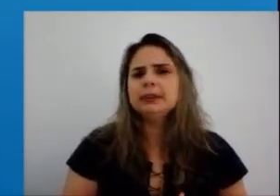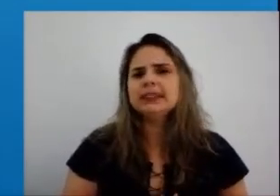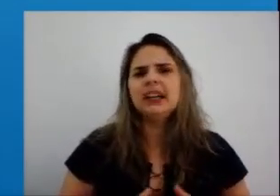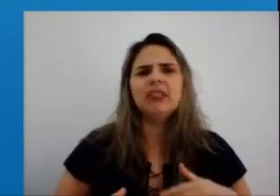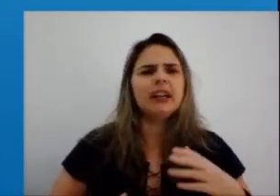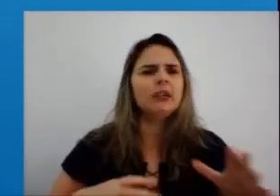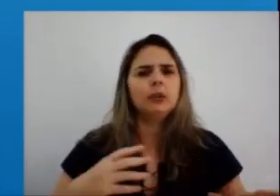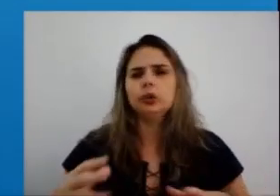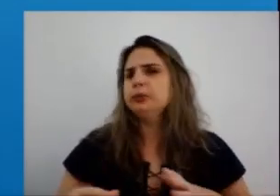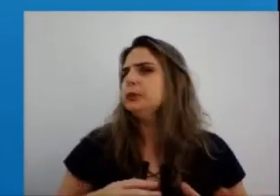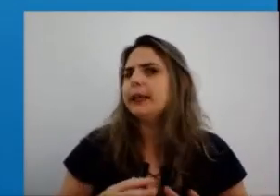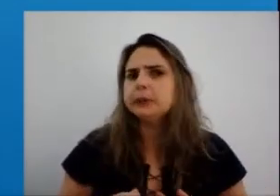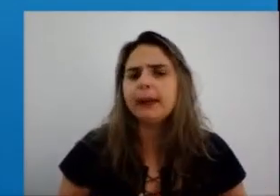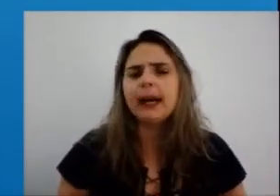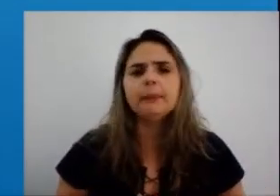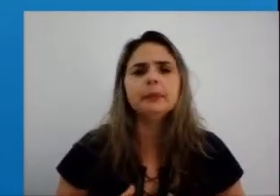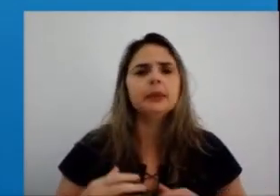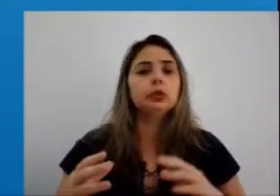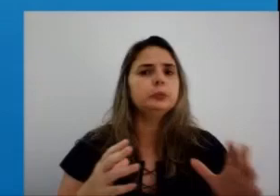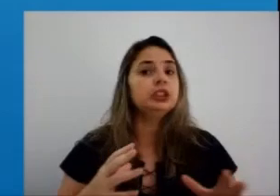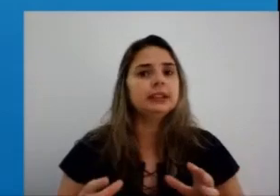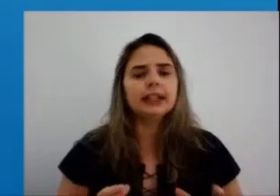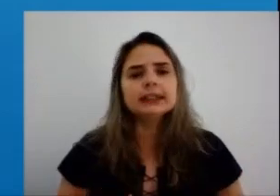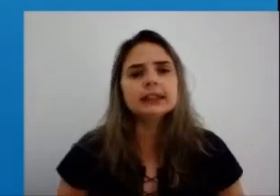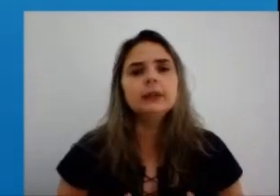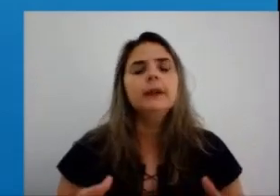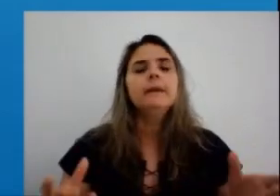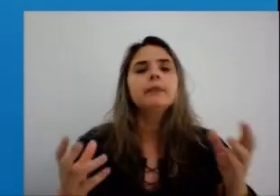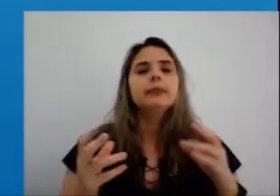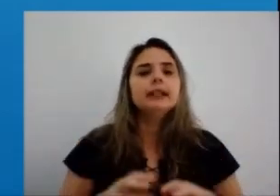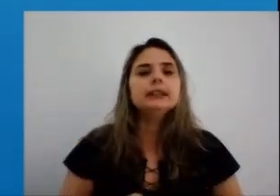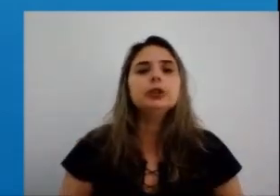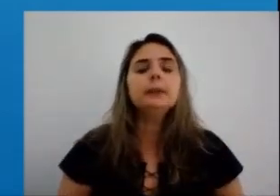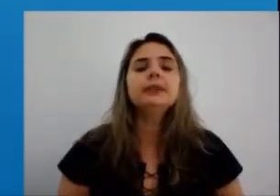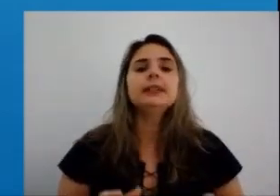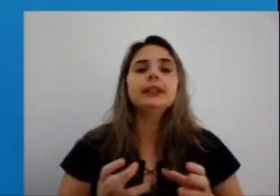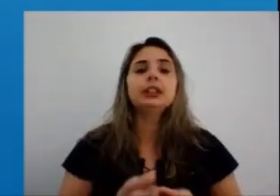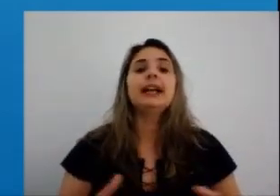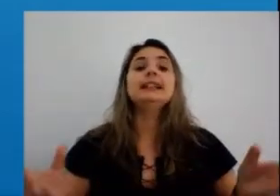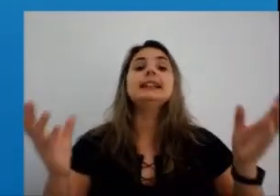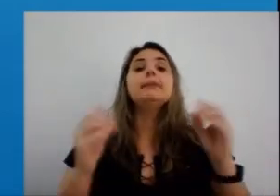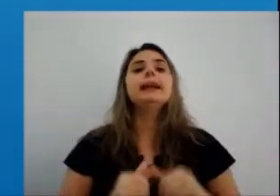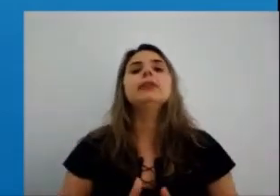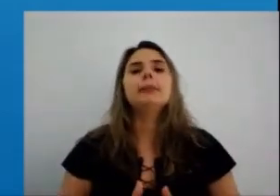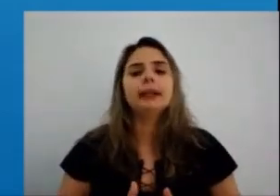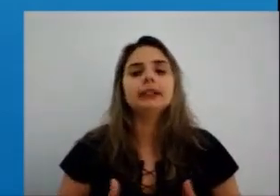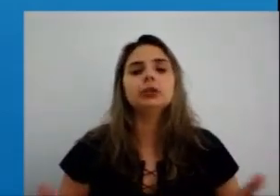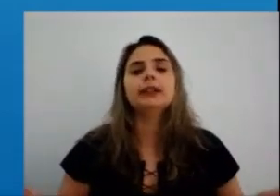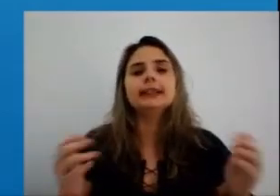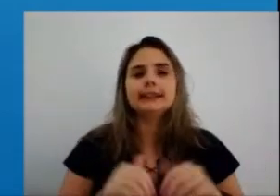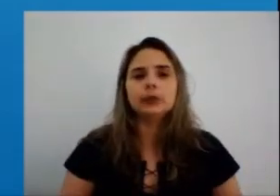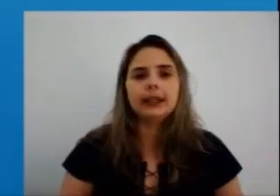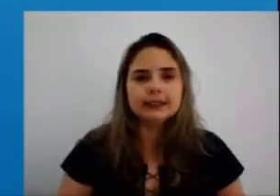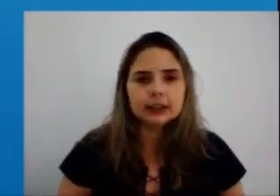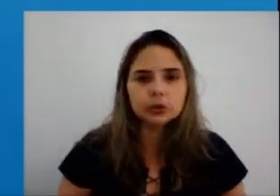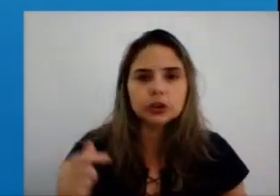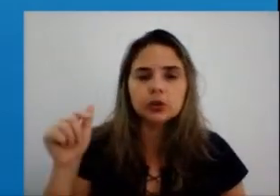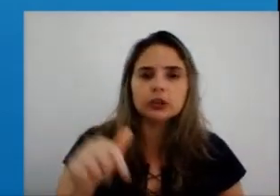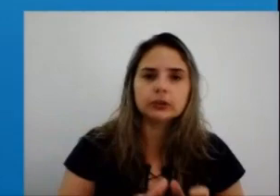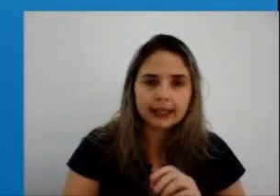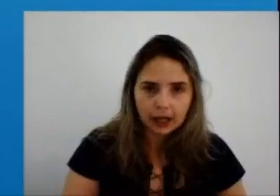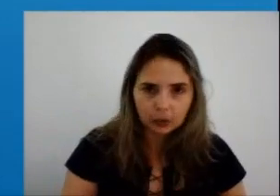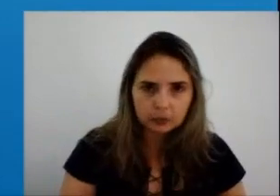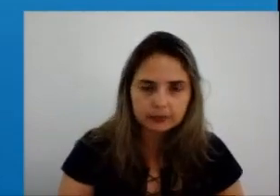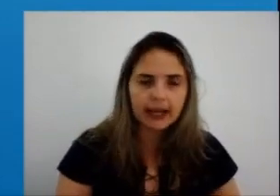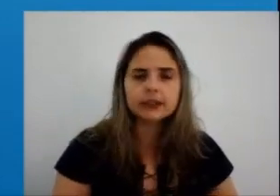de transmissão, lá não é um grupo de bate-papo, não é um grupo de interação. Nesse grupo você vai estar recebendo apenas todas as atualizações